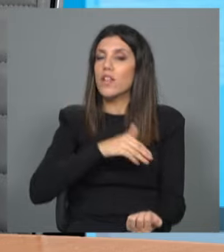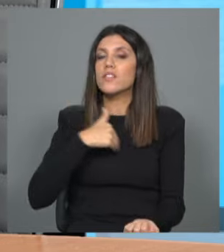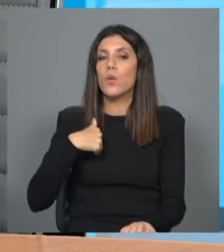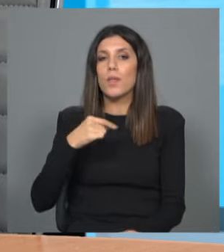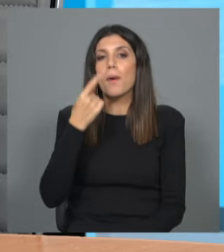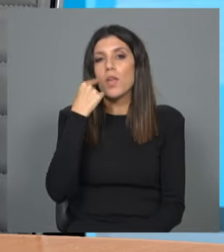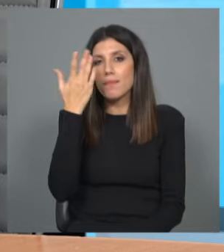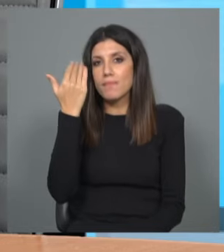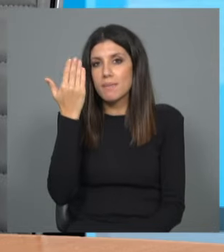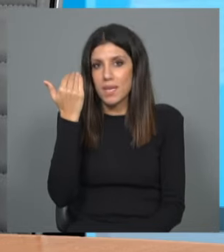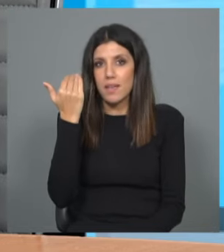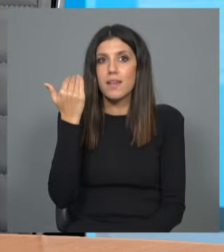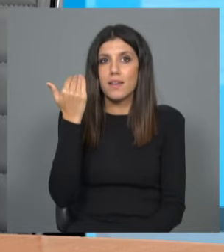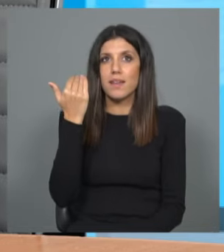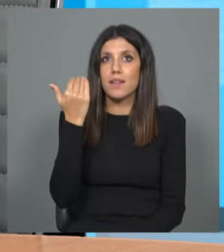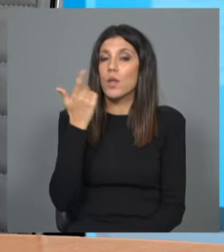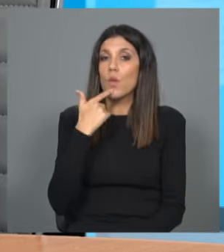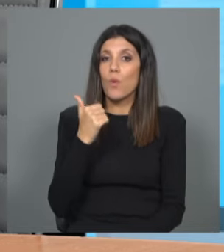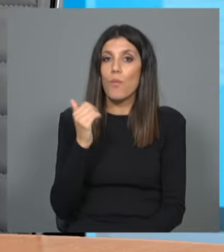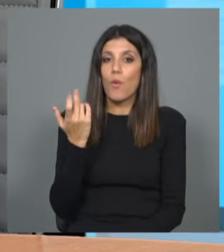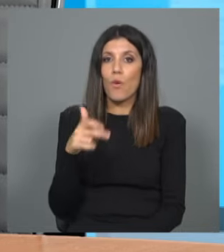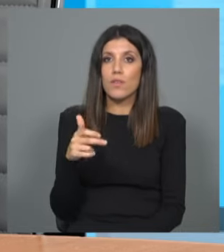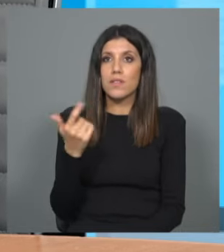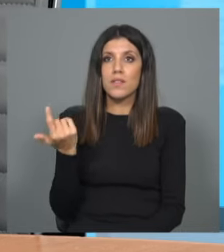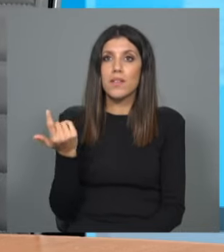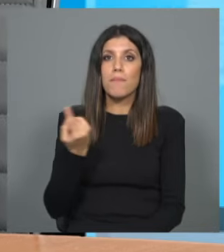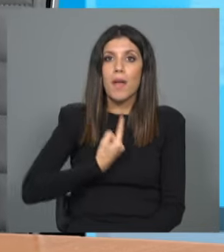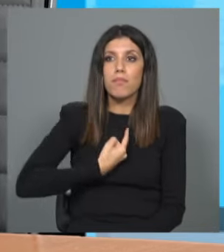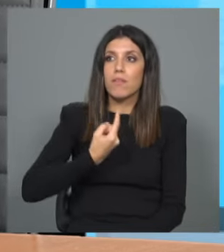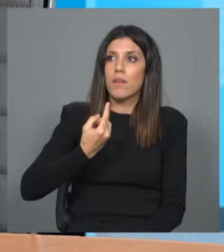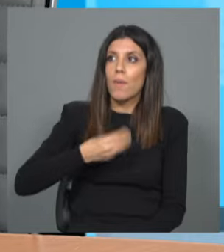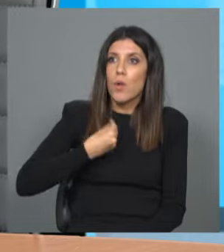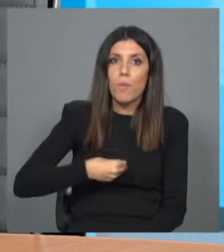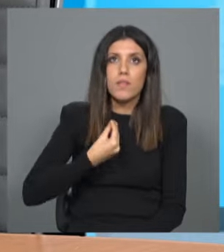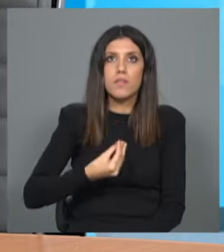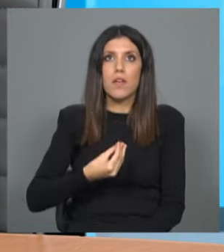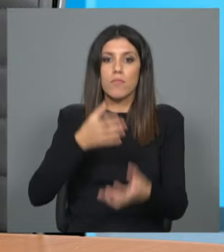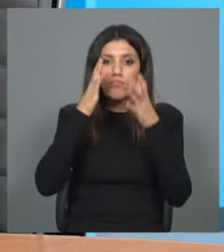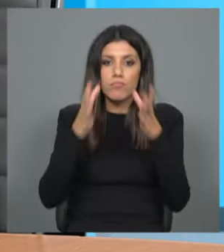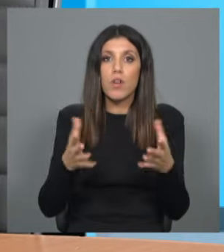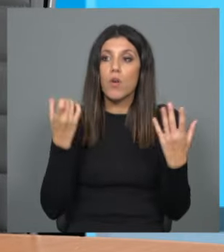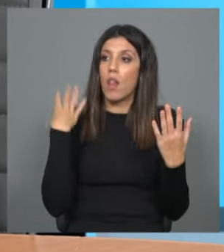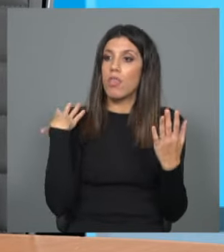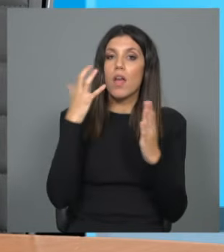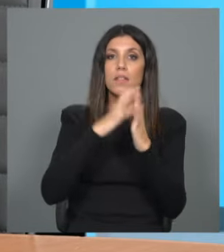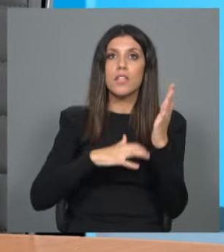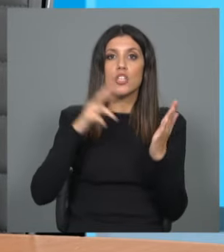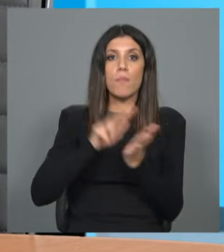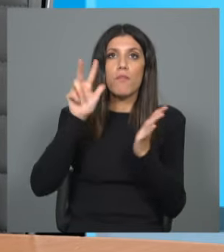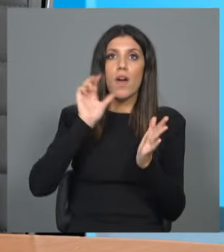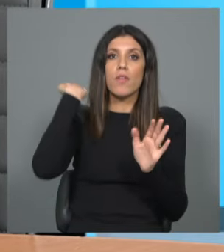saúde. E não pode deixar de ser uma enorme preocupação, olhando para o texto aprovado agora na Assembleia da República.